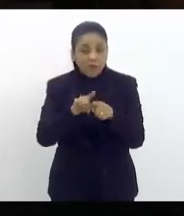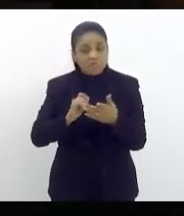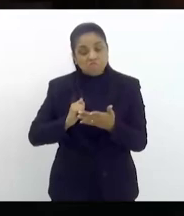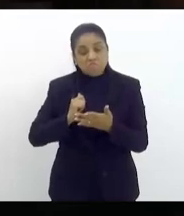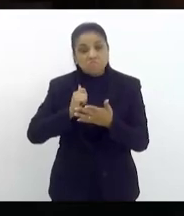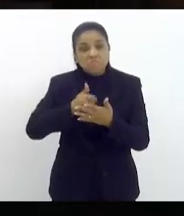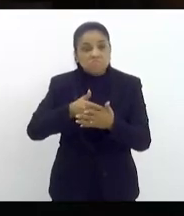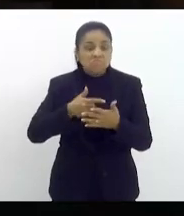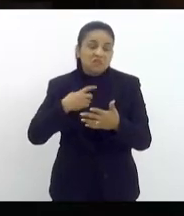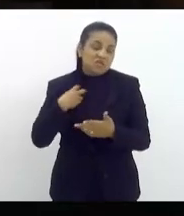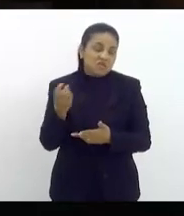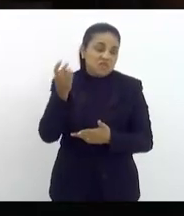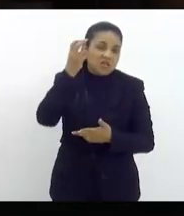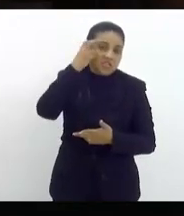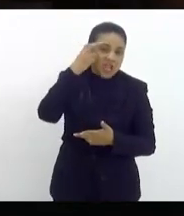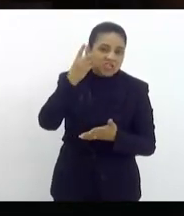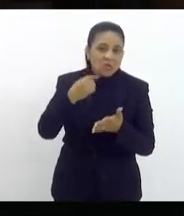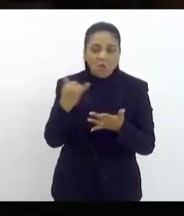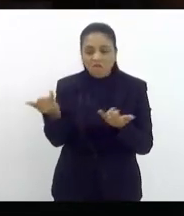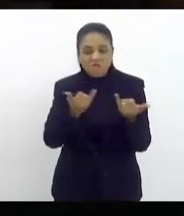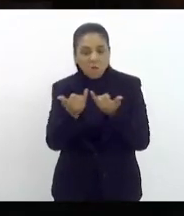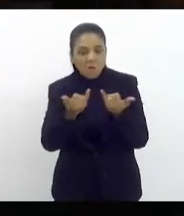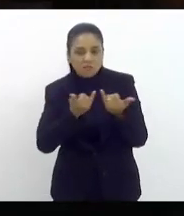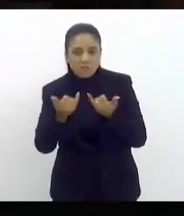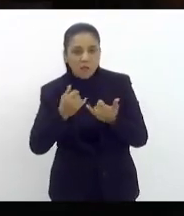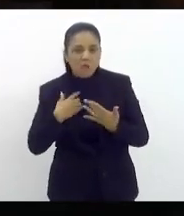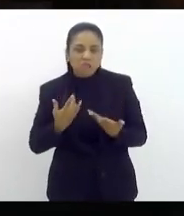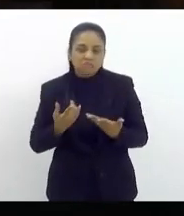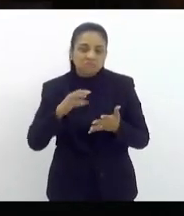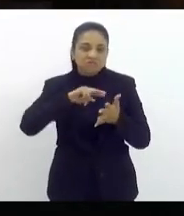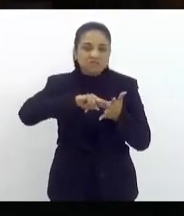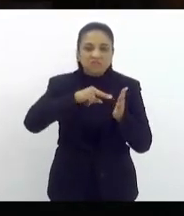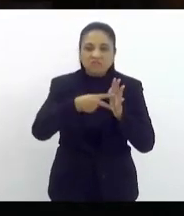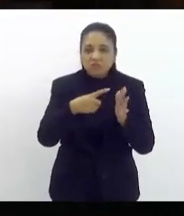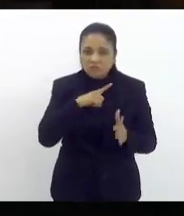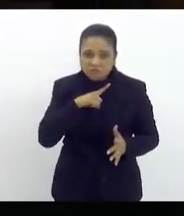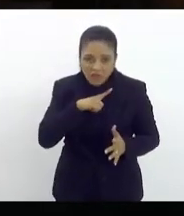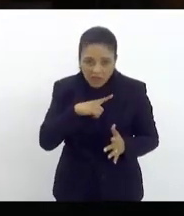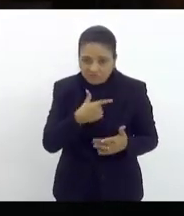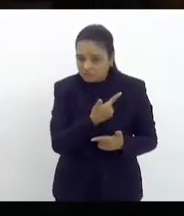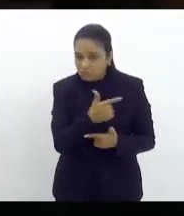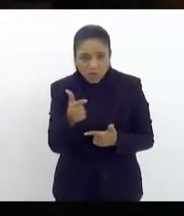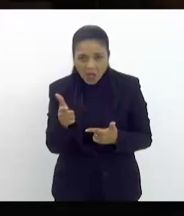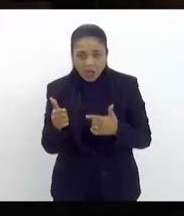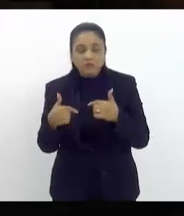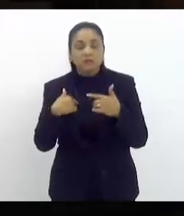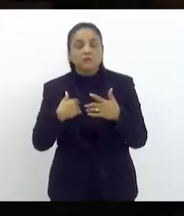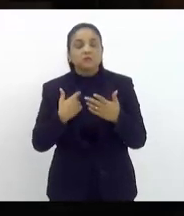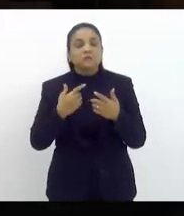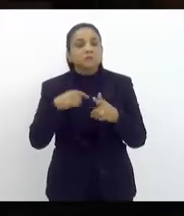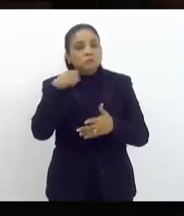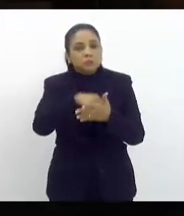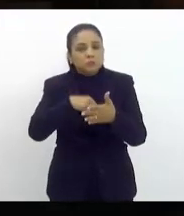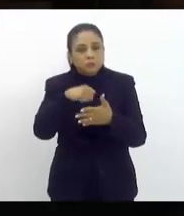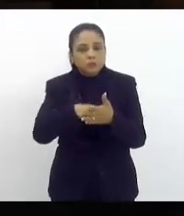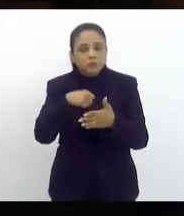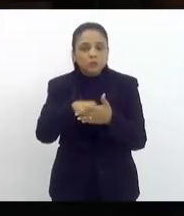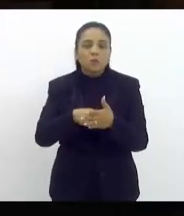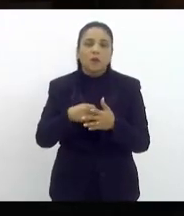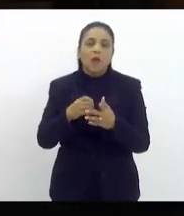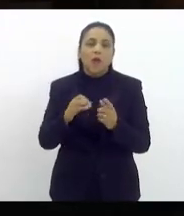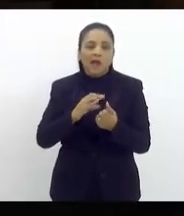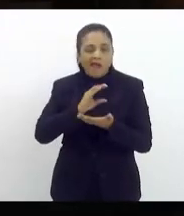e informação que faça sentido. Então, aqui a gente também luta para mais recursos para inteligência e informação, para que